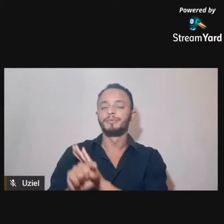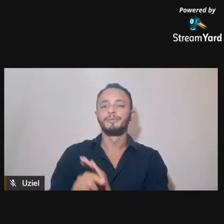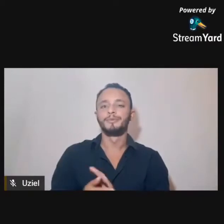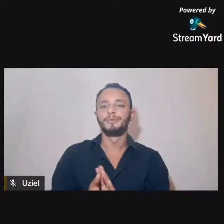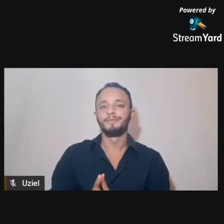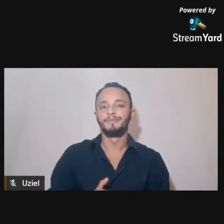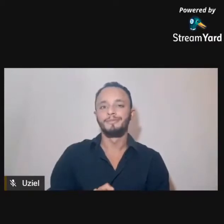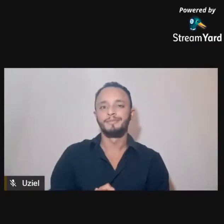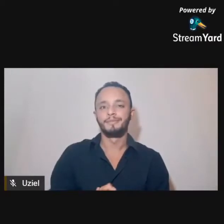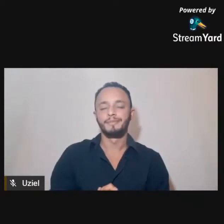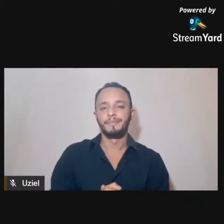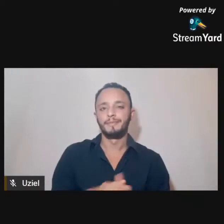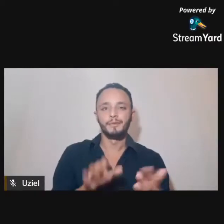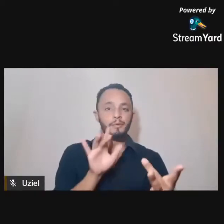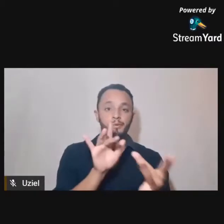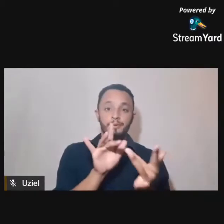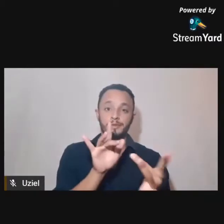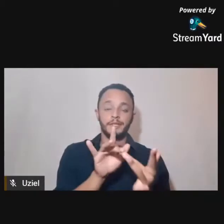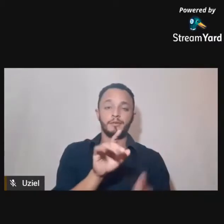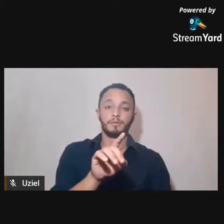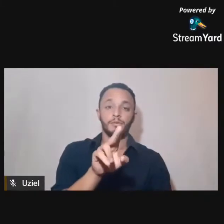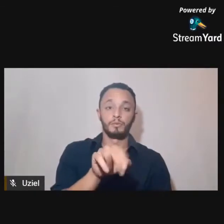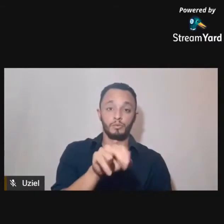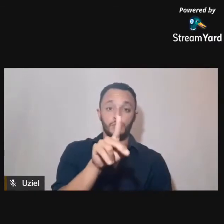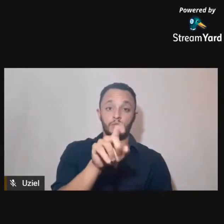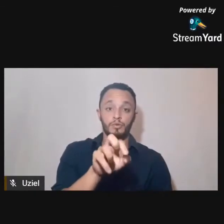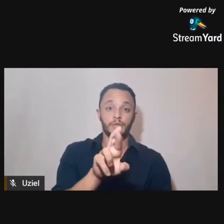contato com o Dunker.